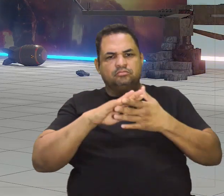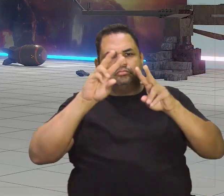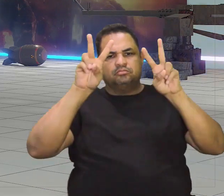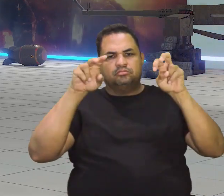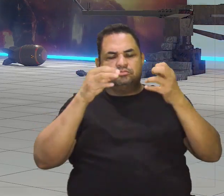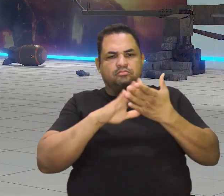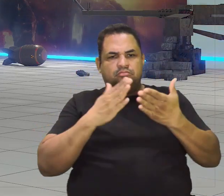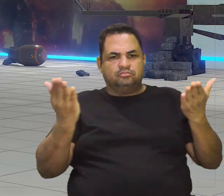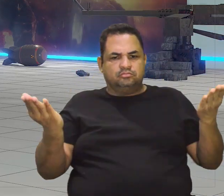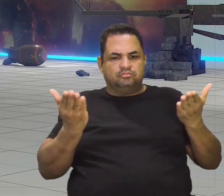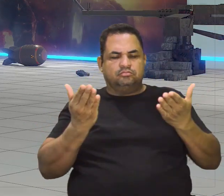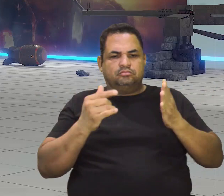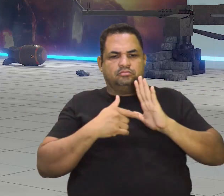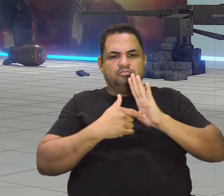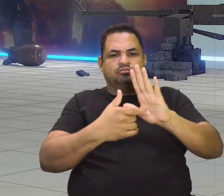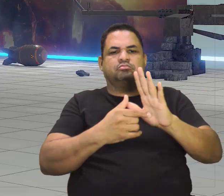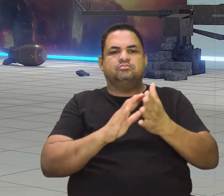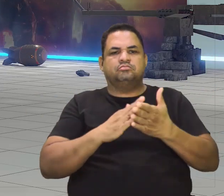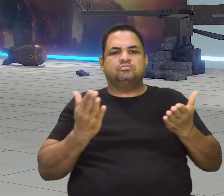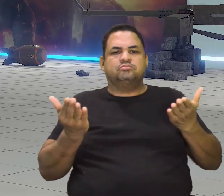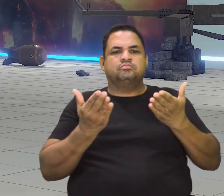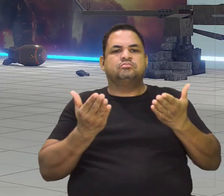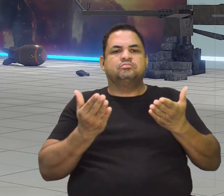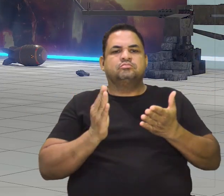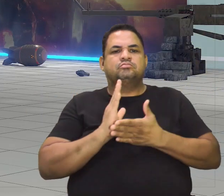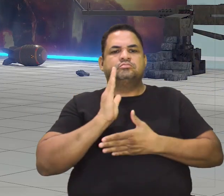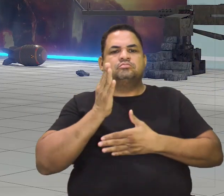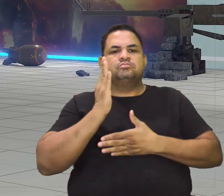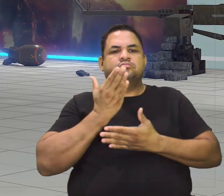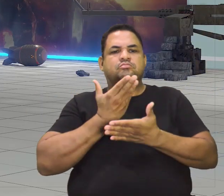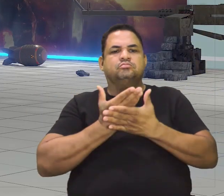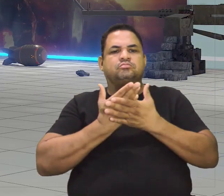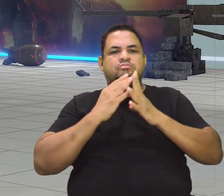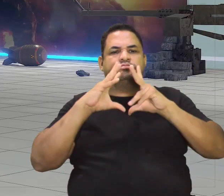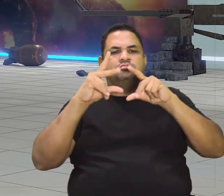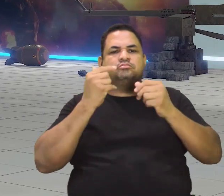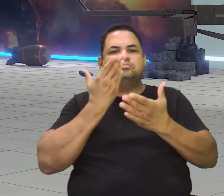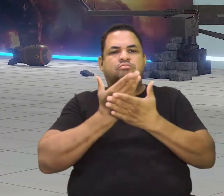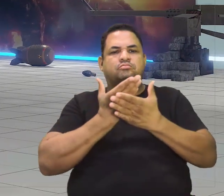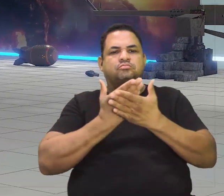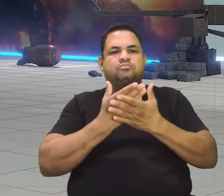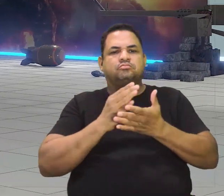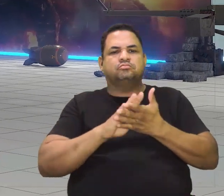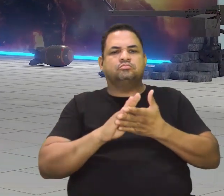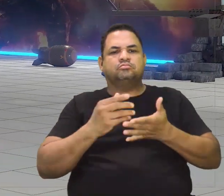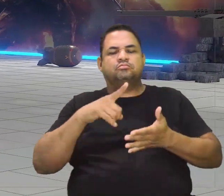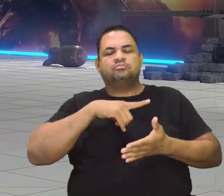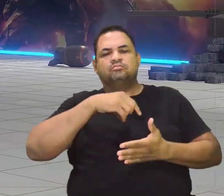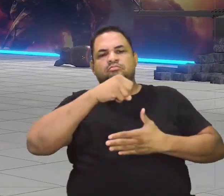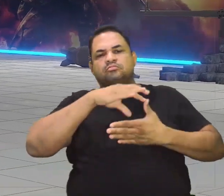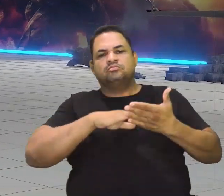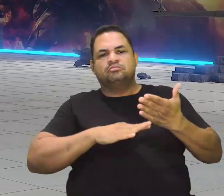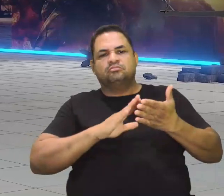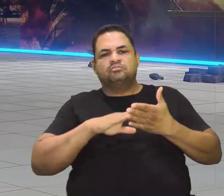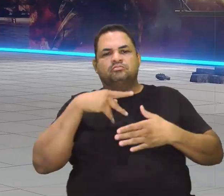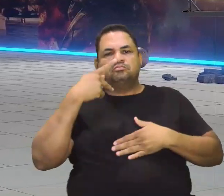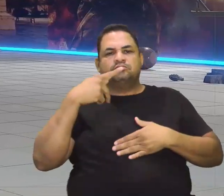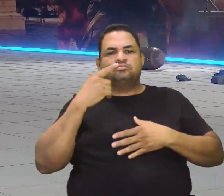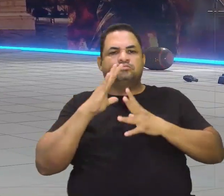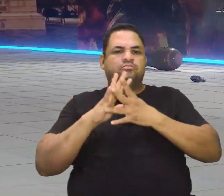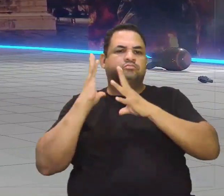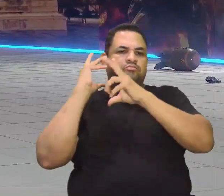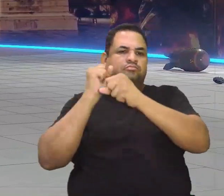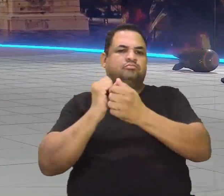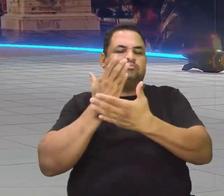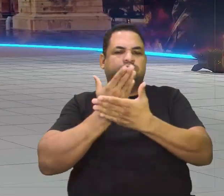para vocês neste momento. Mas como vocês estudaram toda a aula, tem questões aqui que nós não falamos na revisão, mas estará